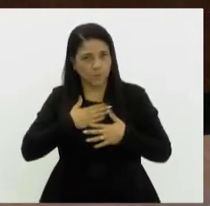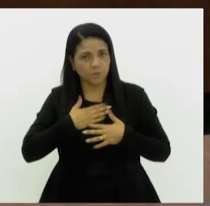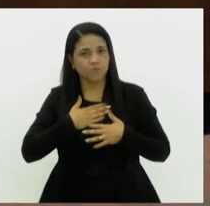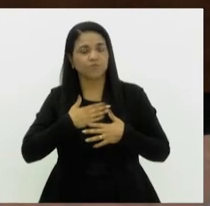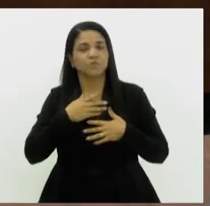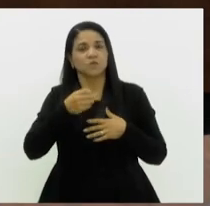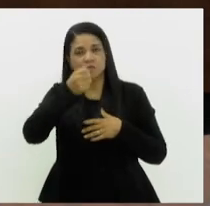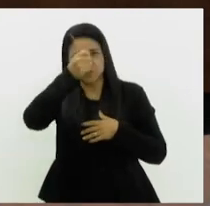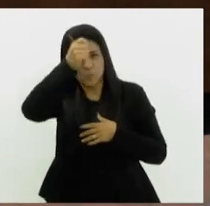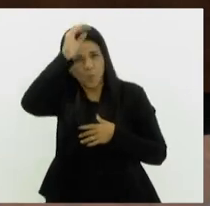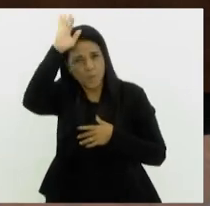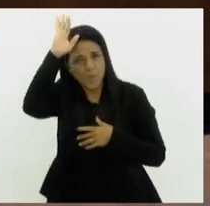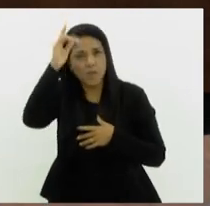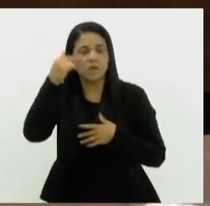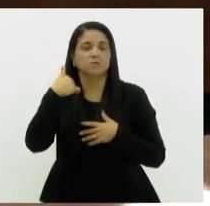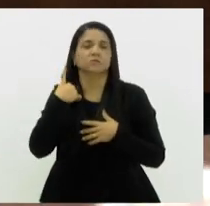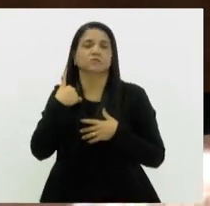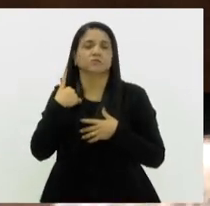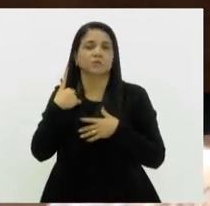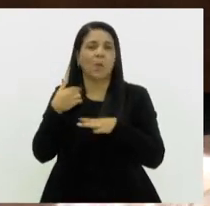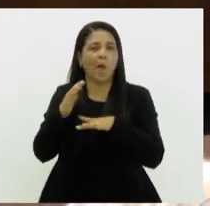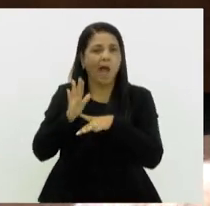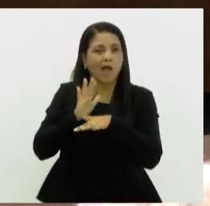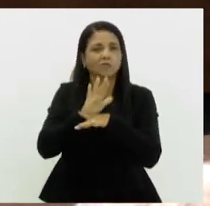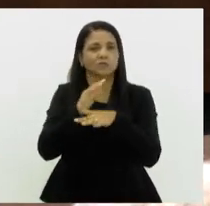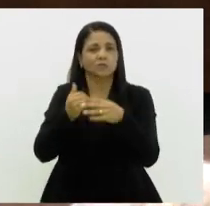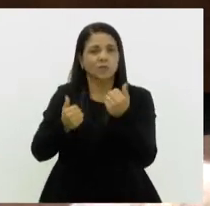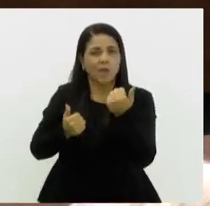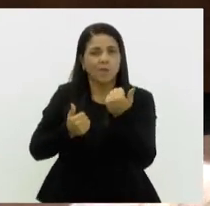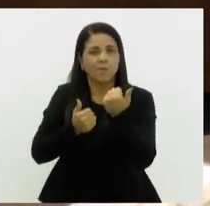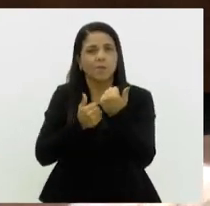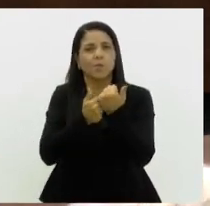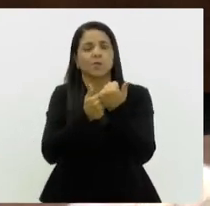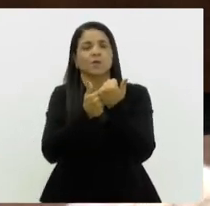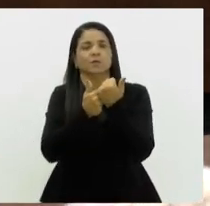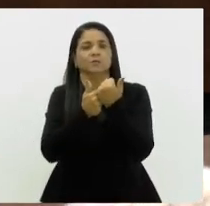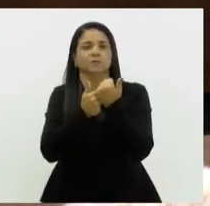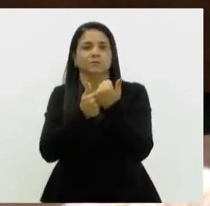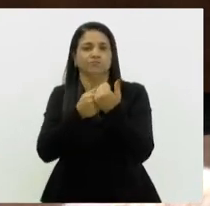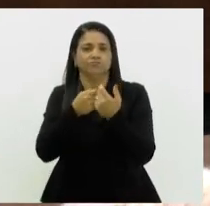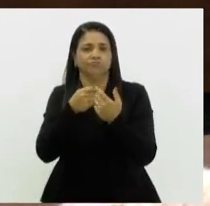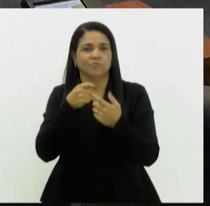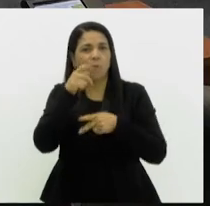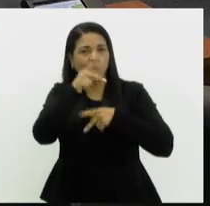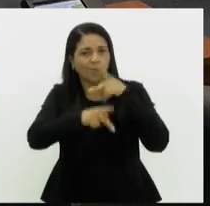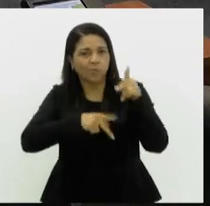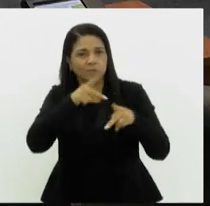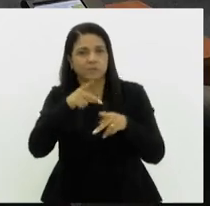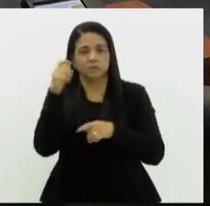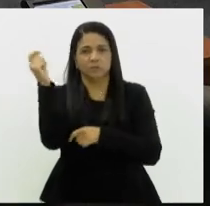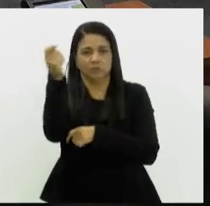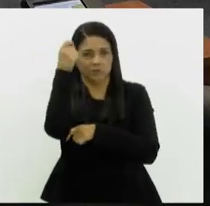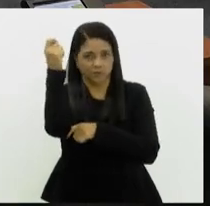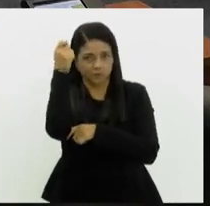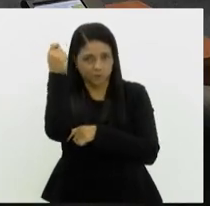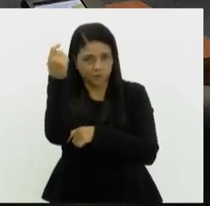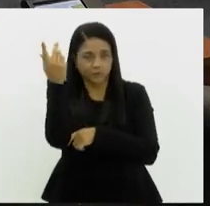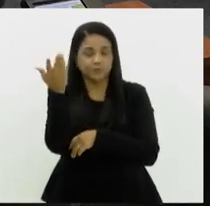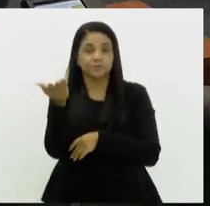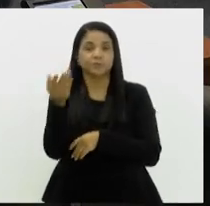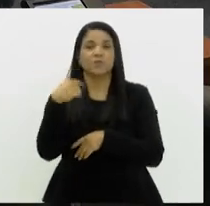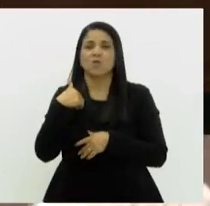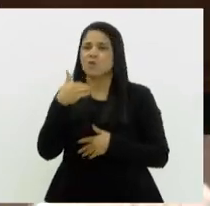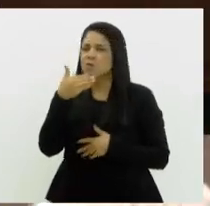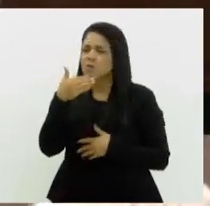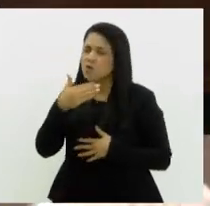suas famílias aqui e lá ajudando os nossos irmãos. Obrigado, senhor presidente. Eu gostaria de pedir ao senhor para